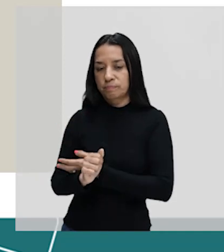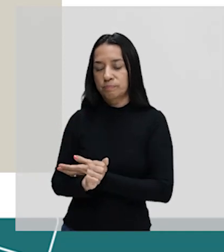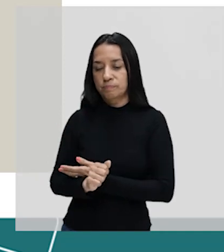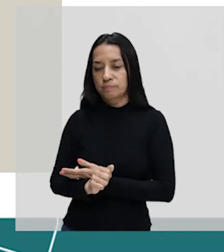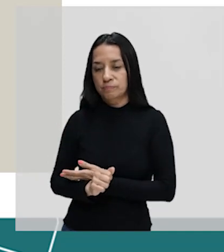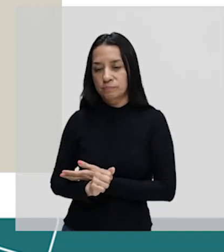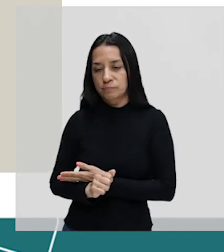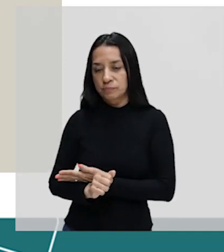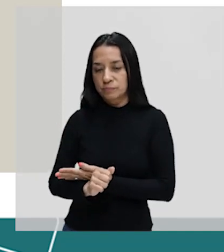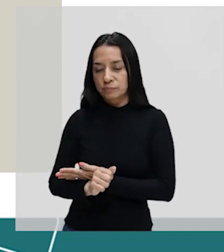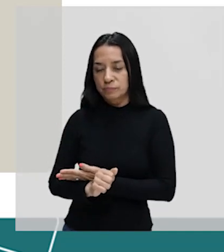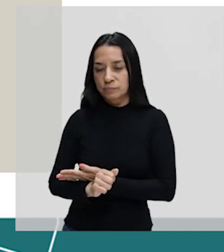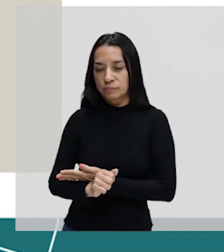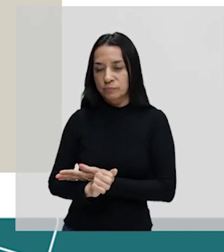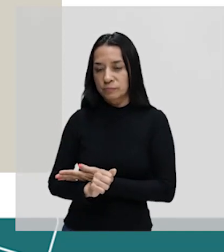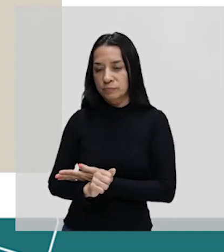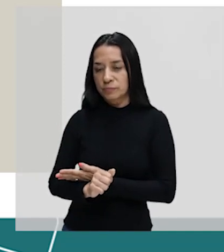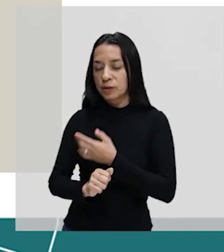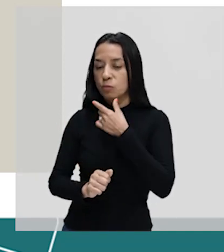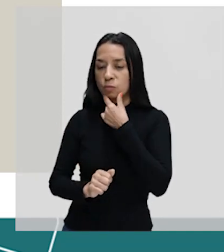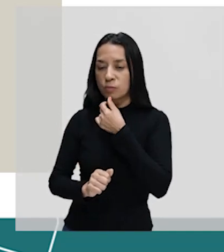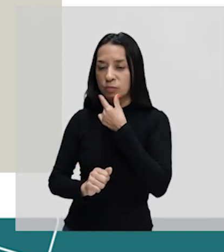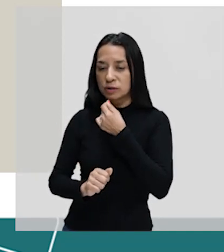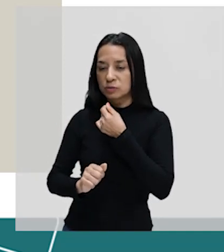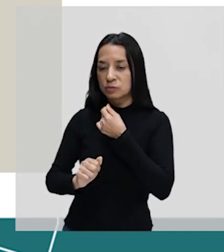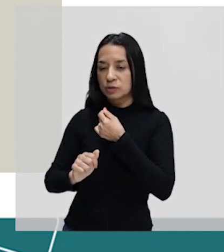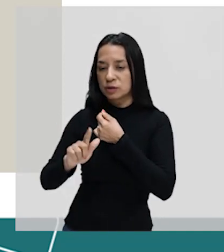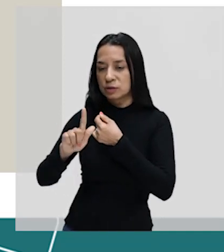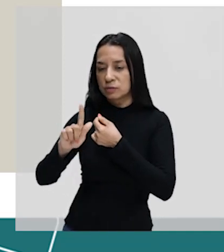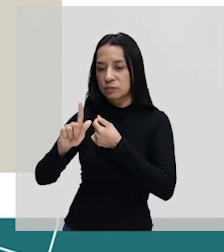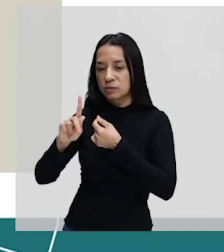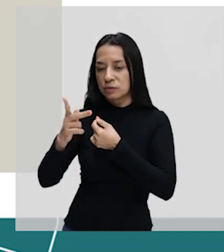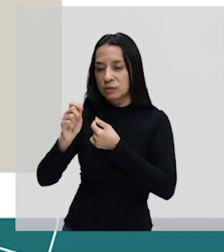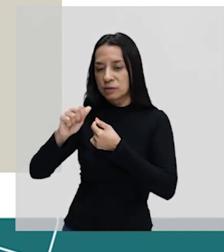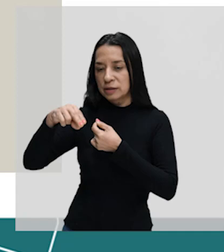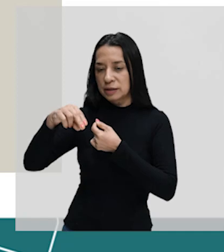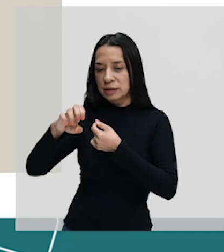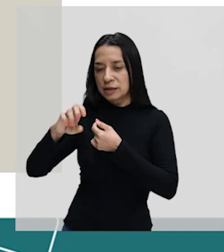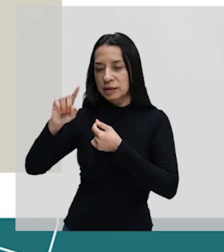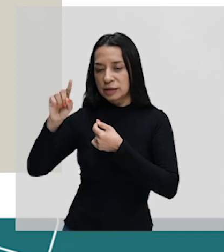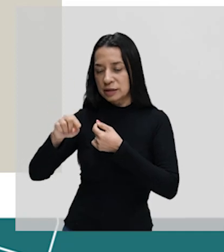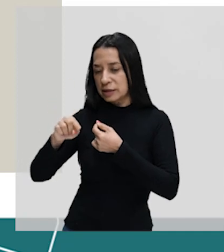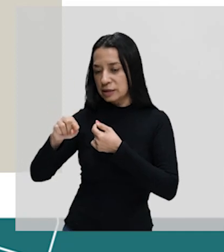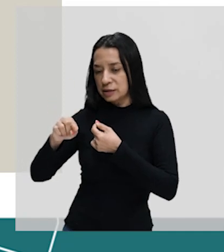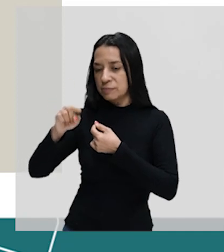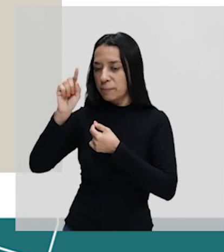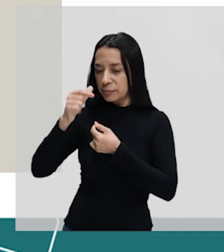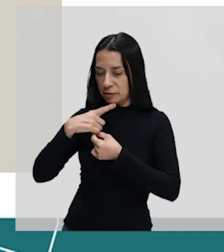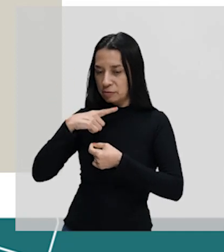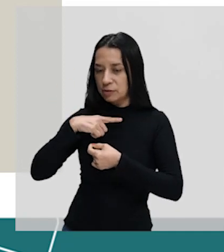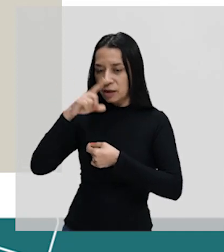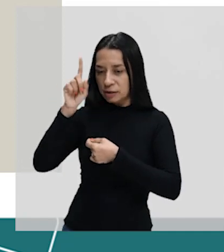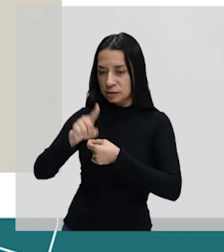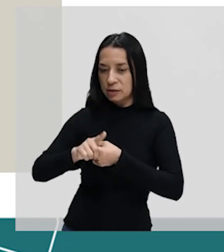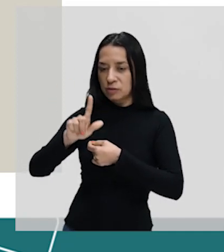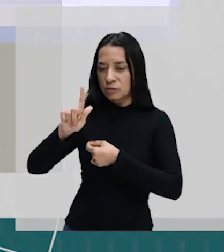acentuado no masculino, ganesa, não acentuado no feminino. Grécia,